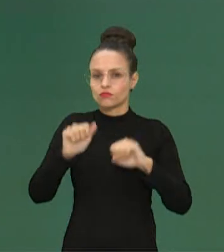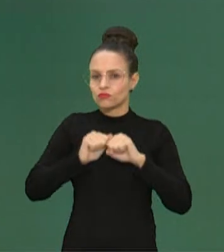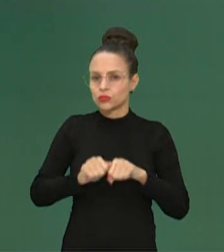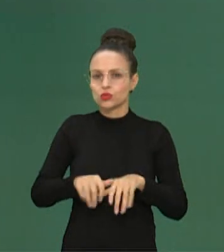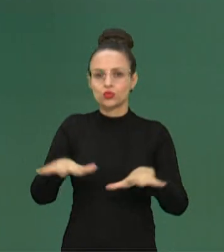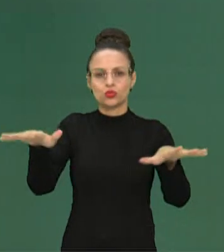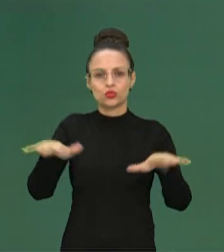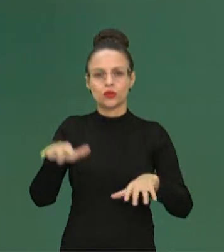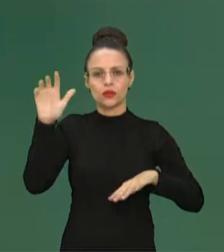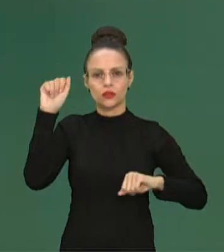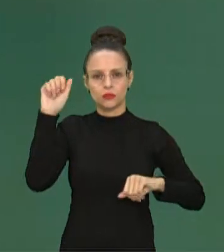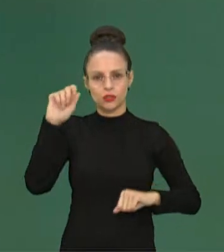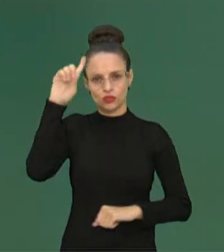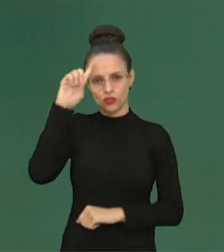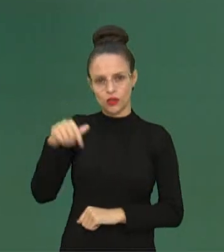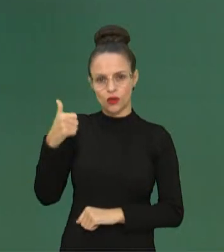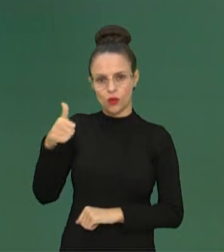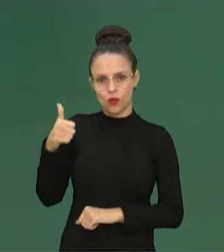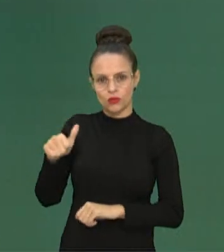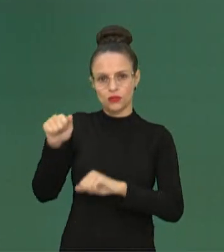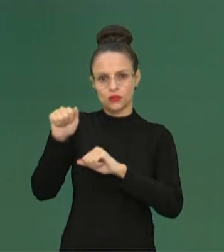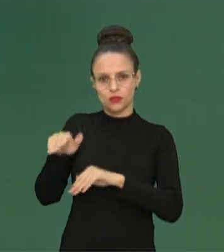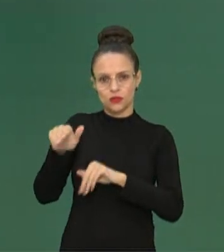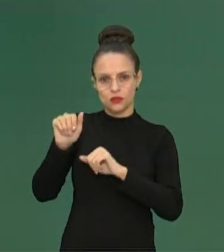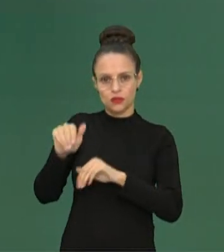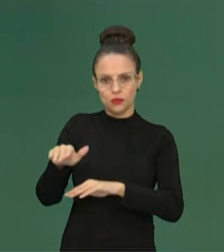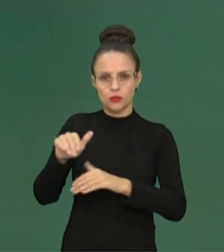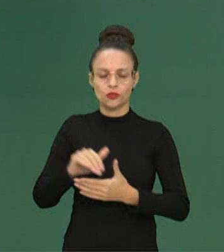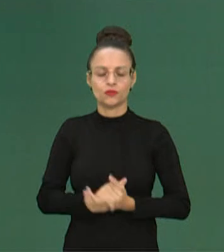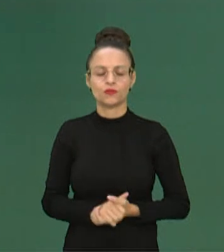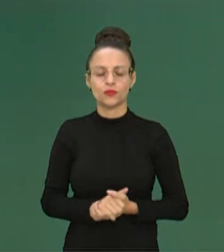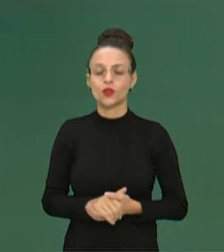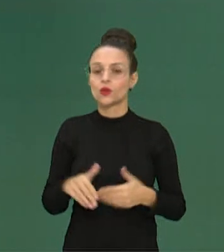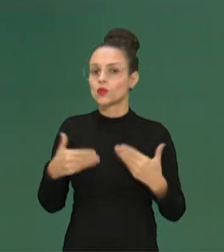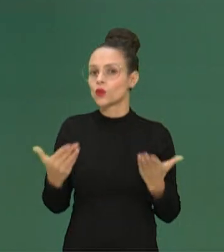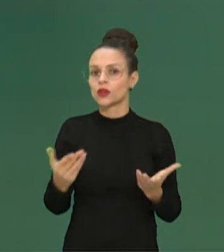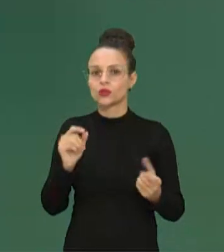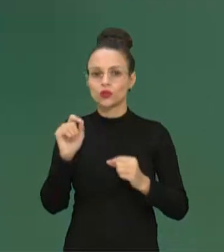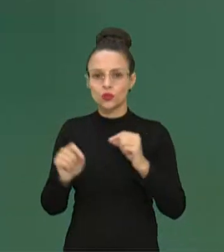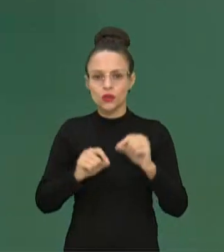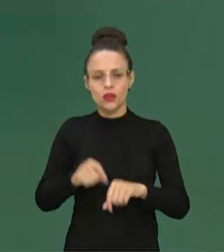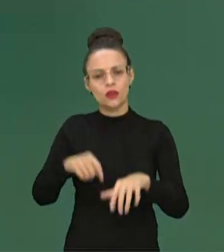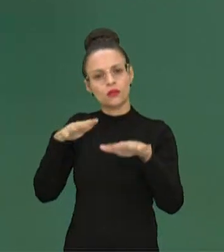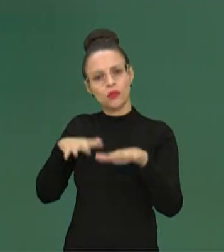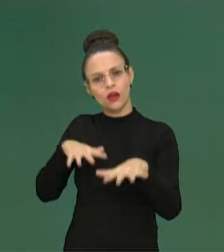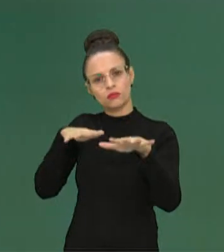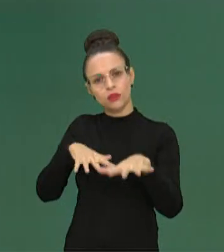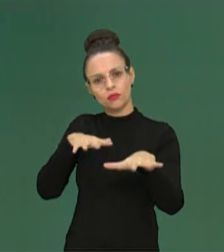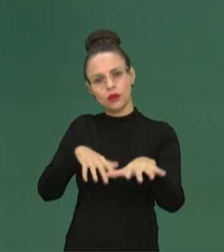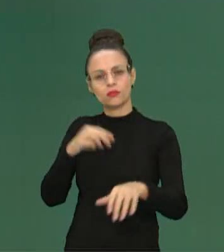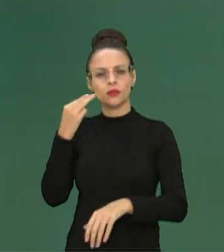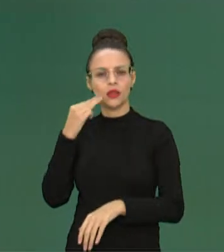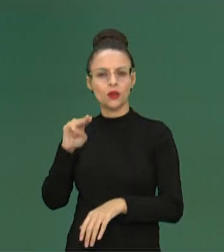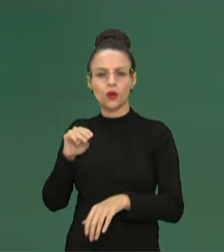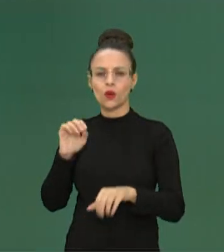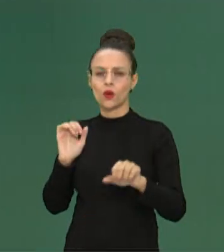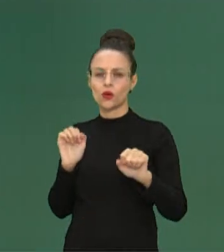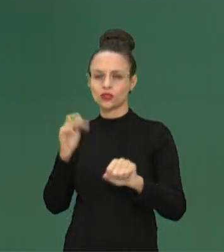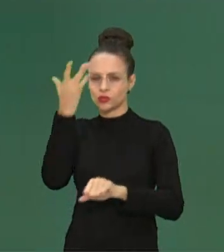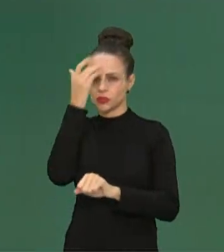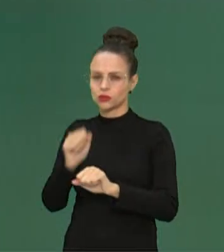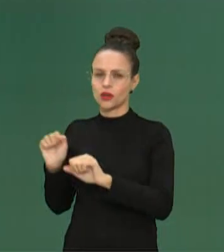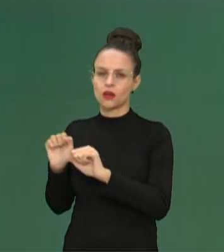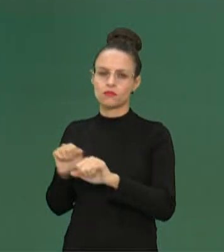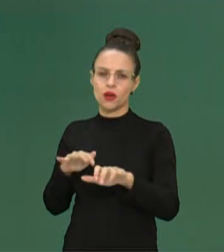Tomaram conta da Espanha no dia 11 de setembro. Quando o quê? Uma manifestação levou milhões de pessoas para